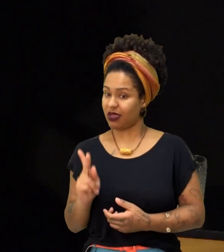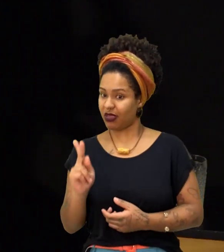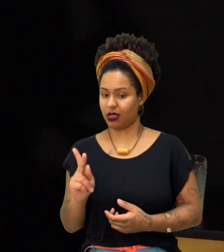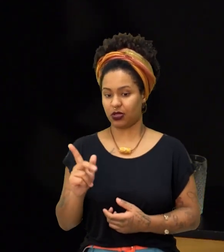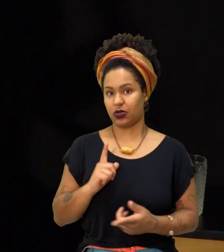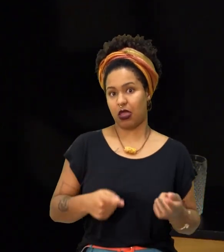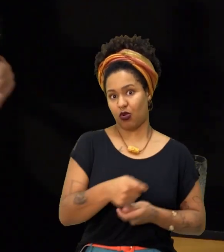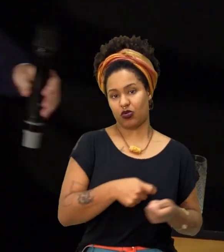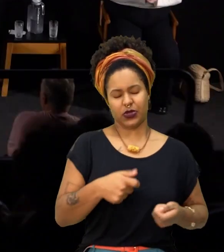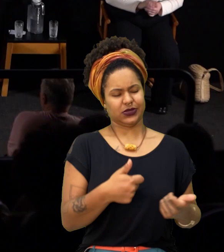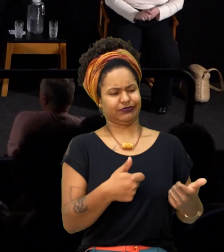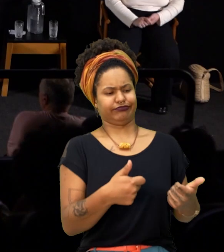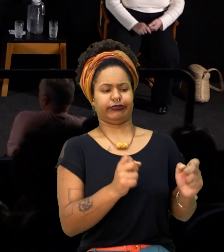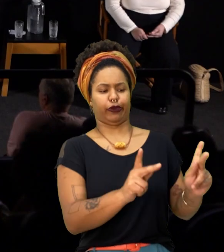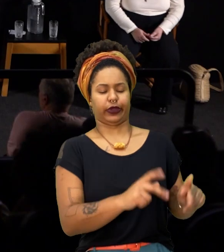Legal, tá certo?